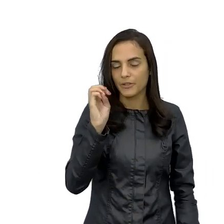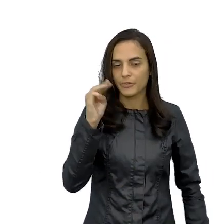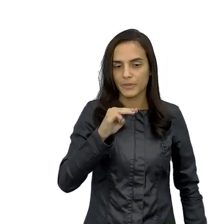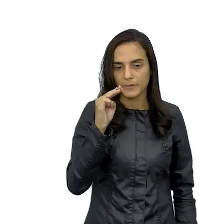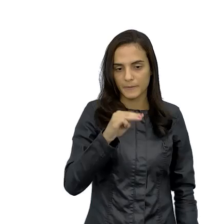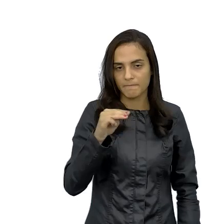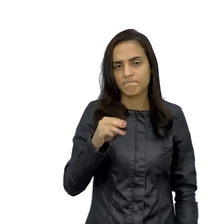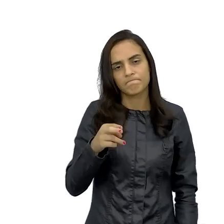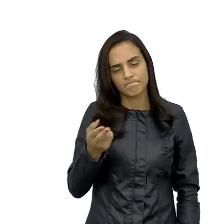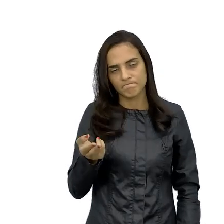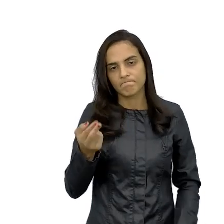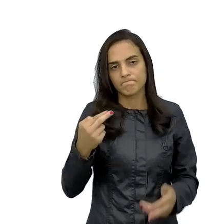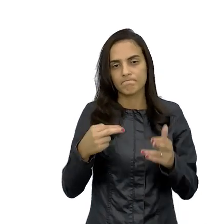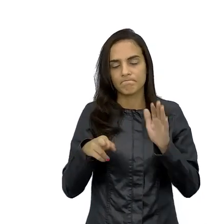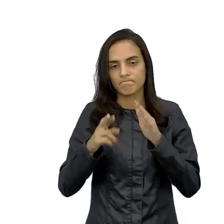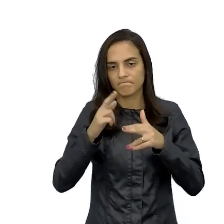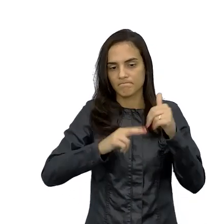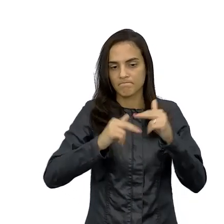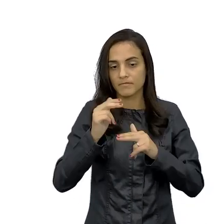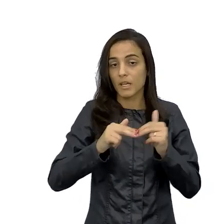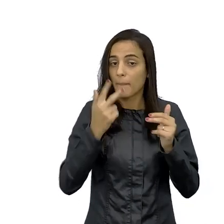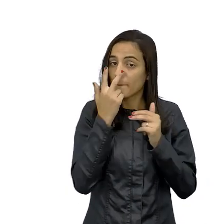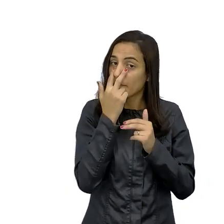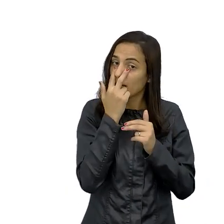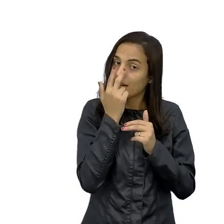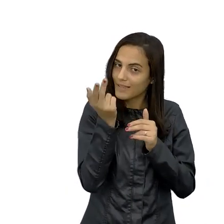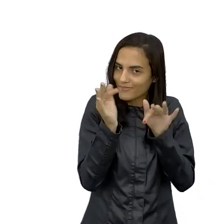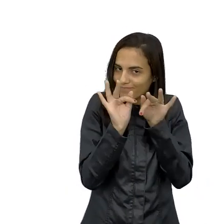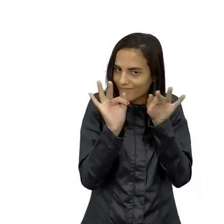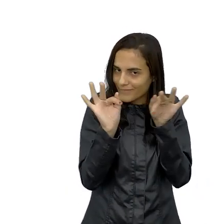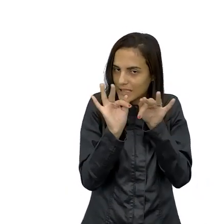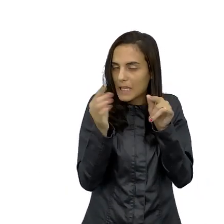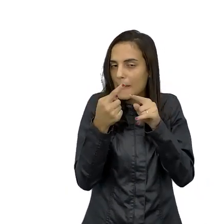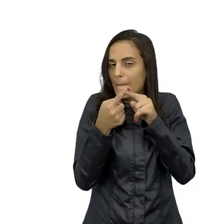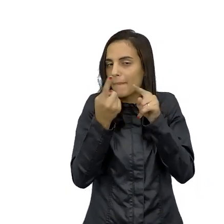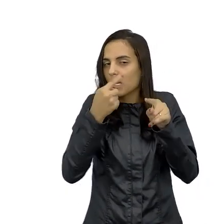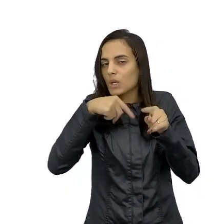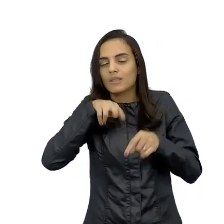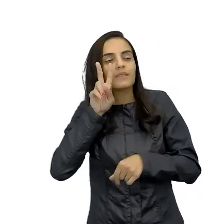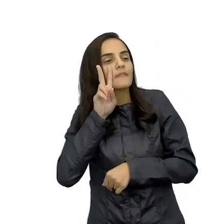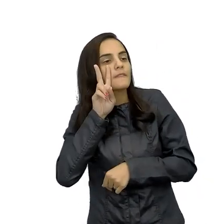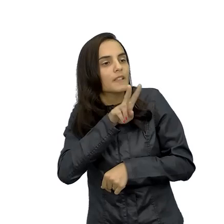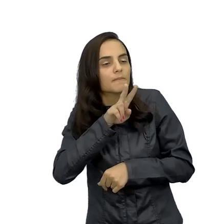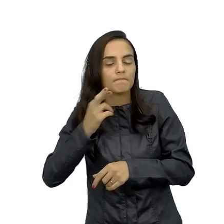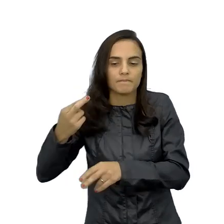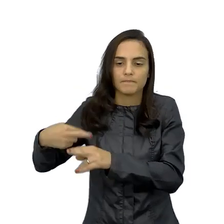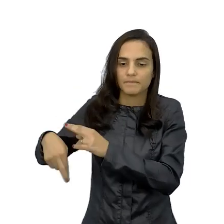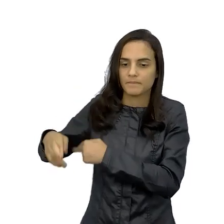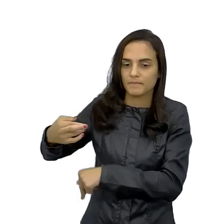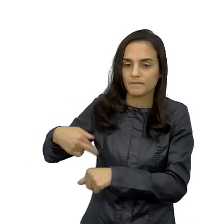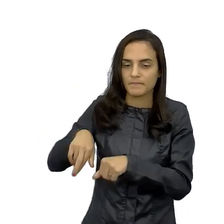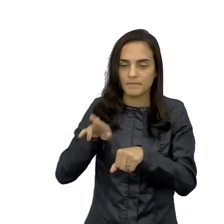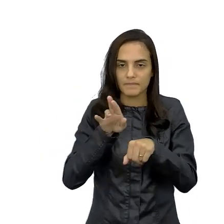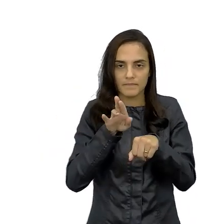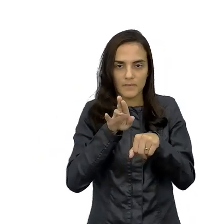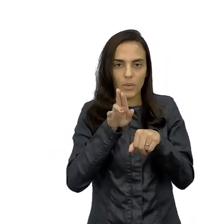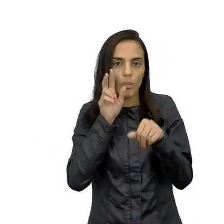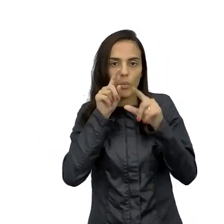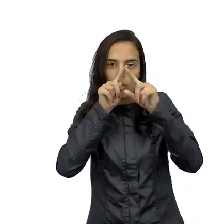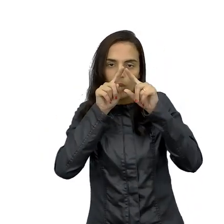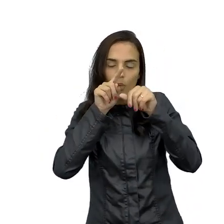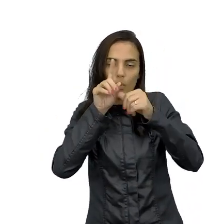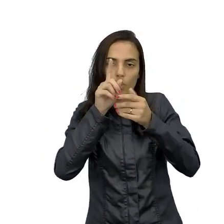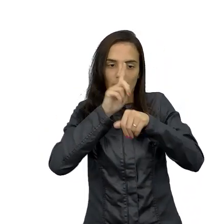aqui, aparentemente, são tranquilos, mas quando a gente olha nesta relação entre o relógio analógico